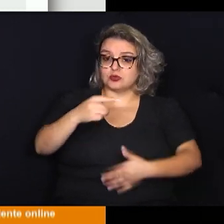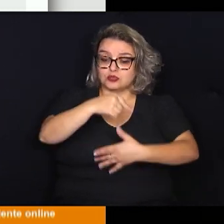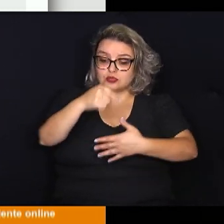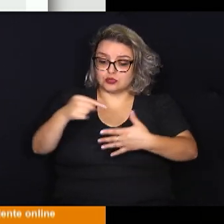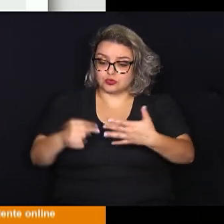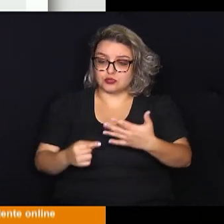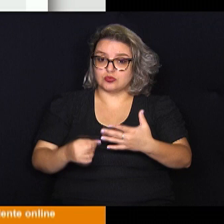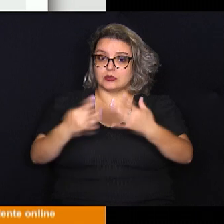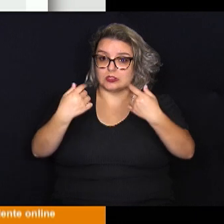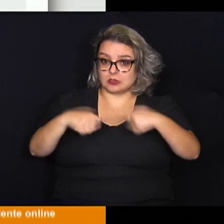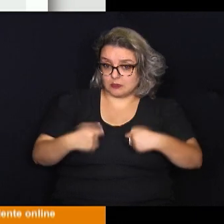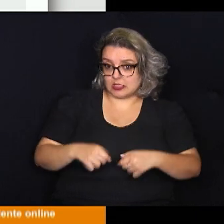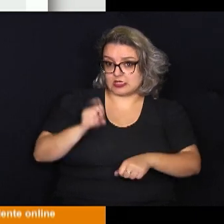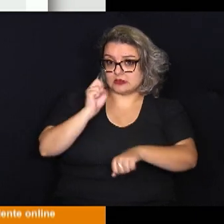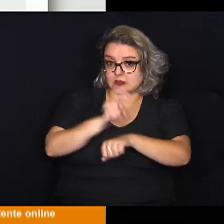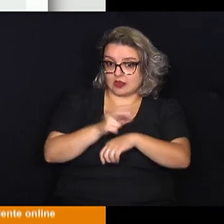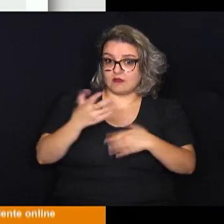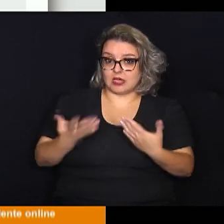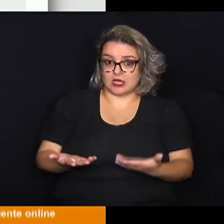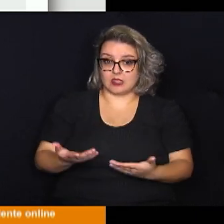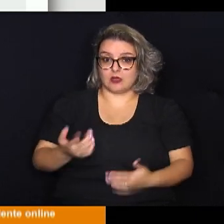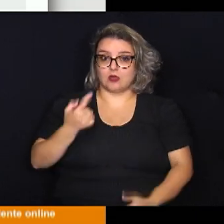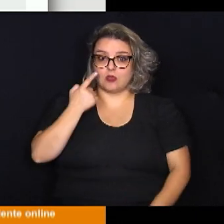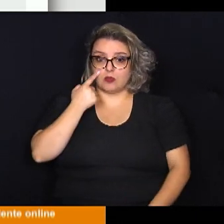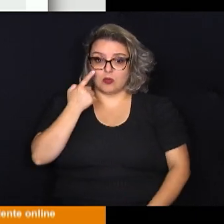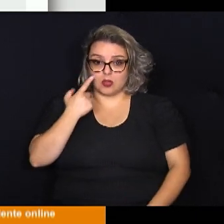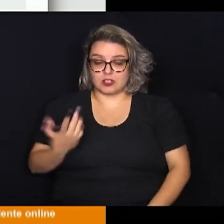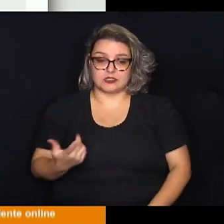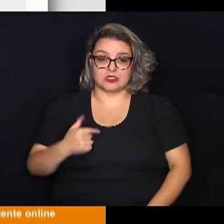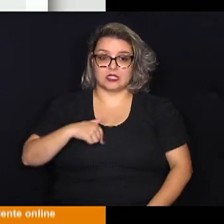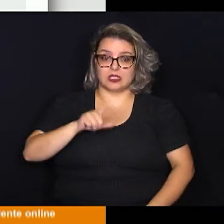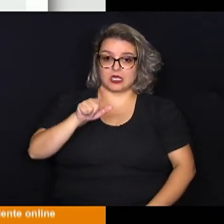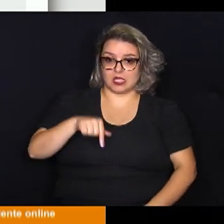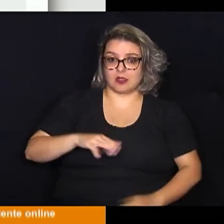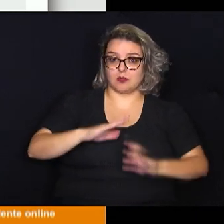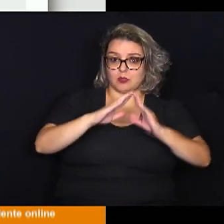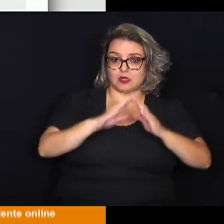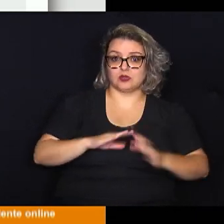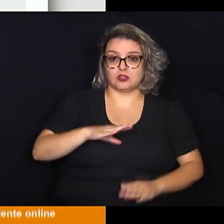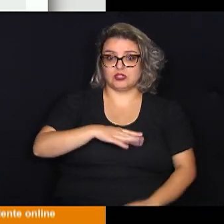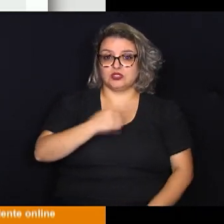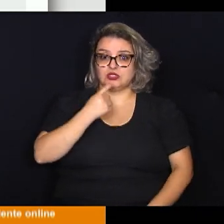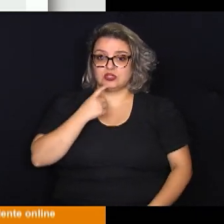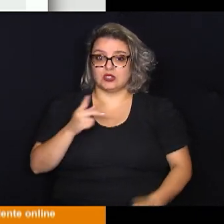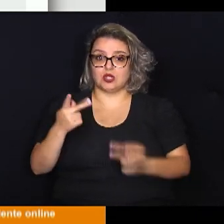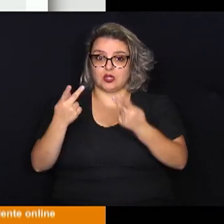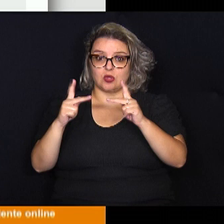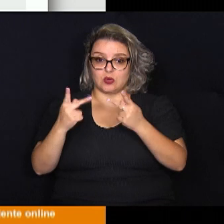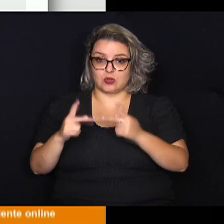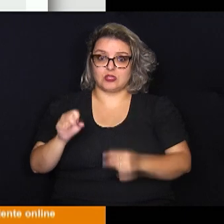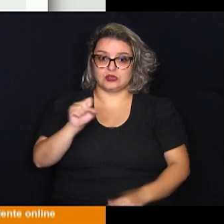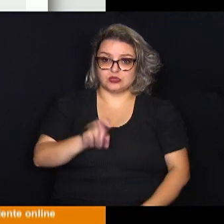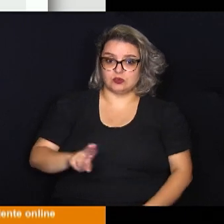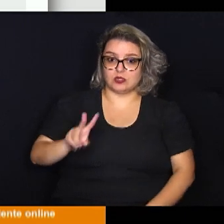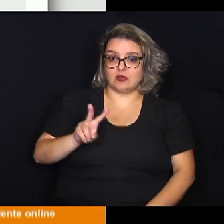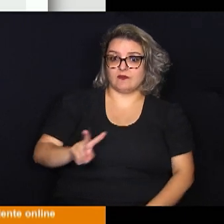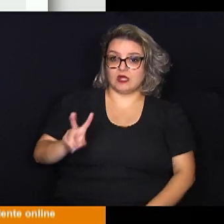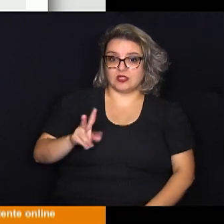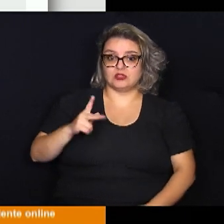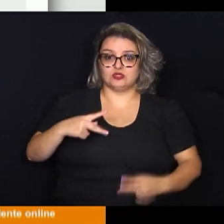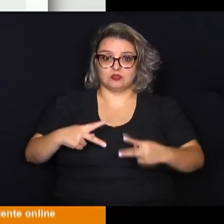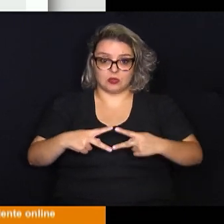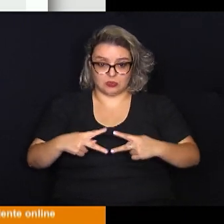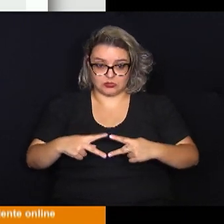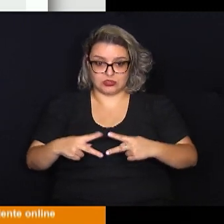exemplo, para essa vaga, aparece que é para moradores de Campinas, Hortolândia, Sumaré, Valinhos e Paulínia. É